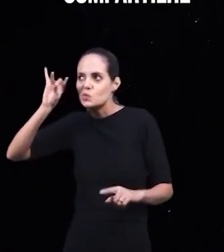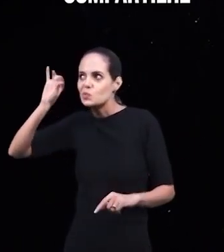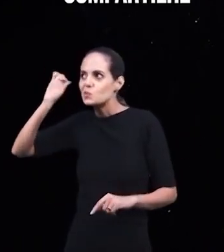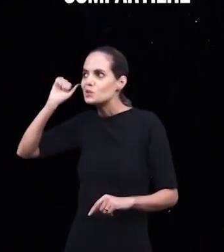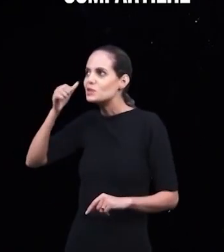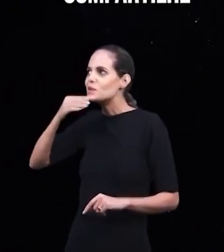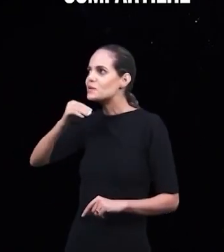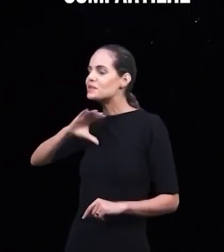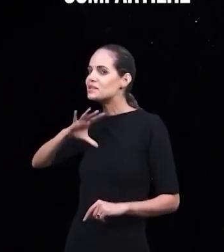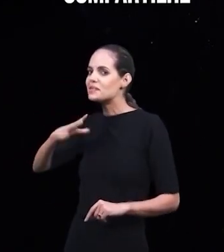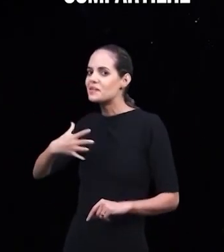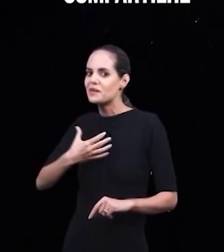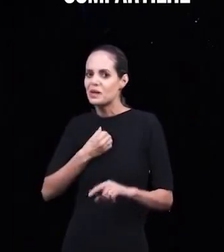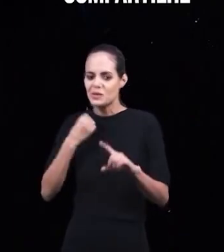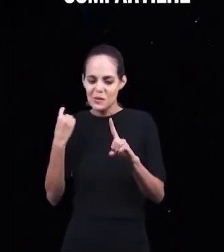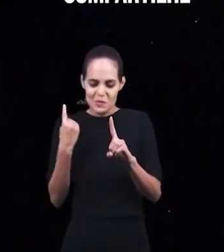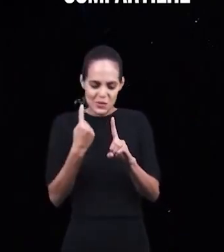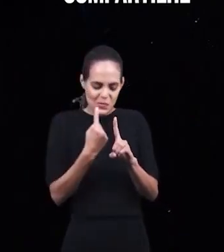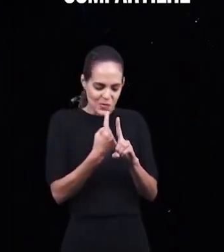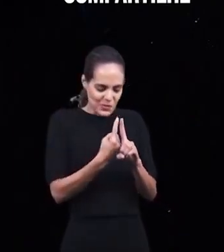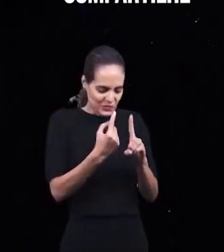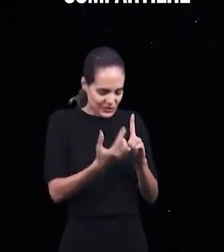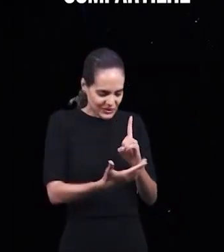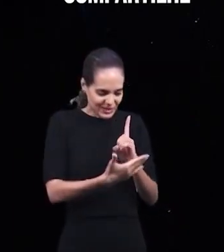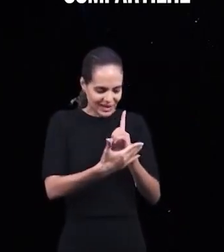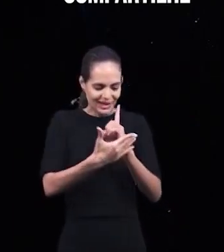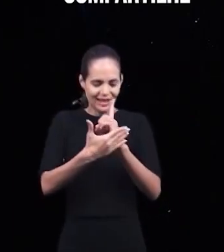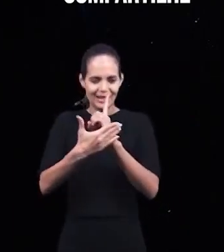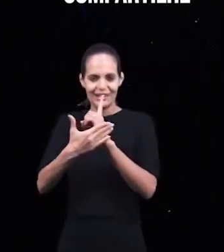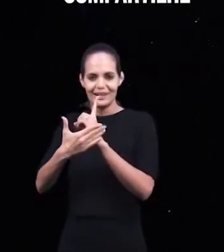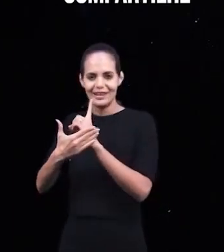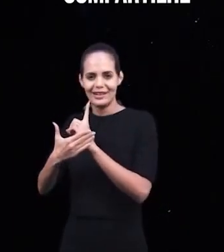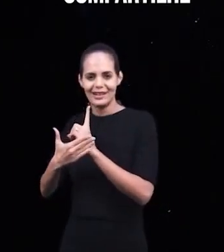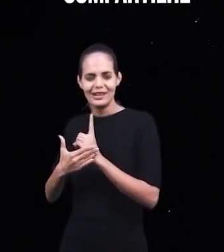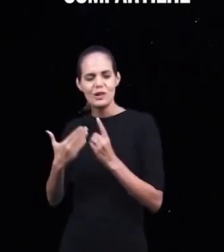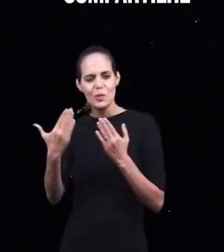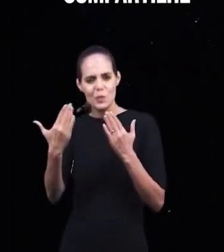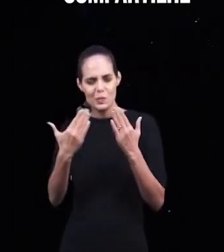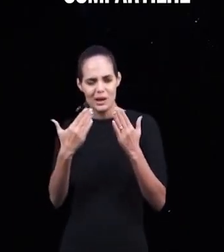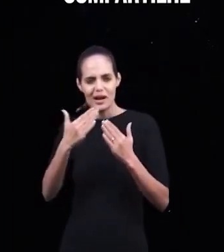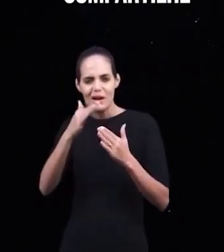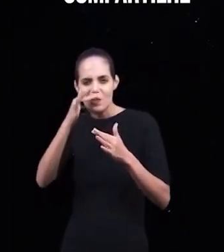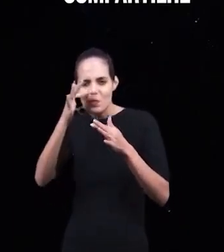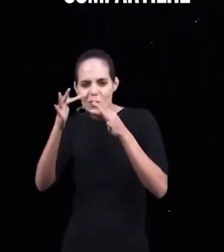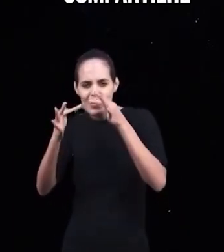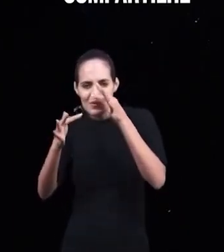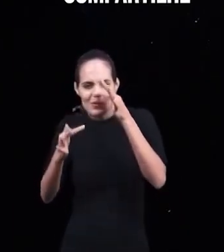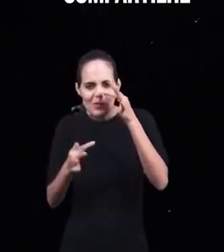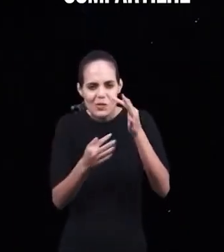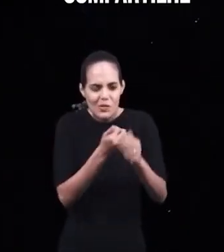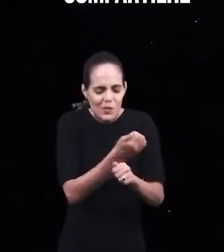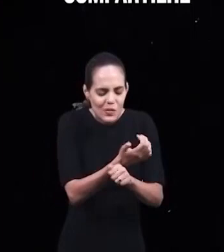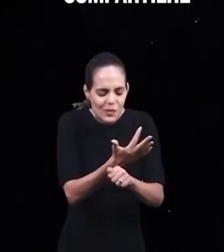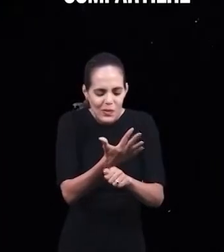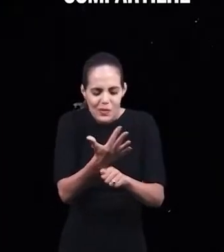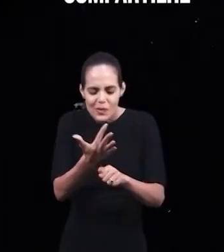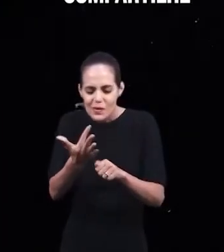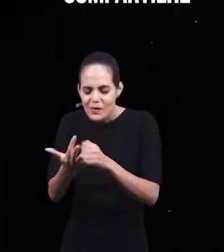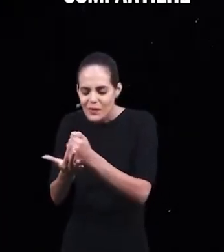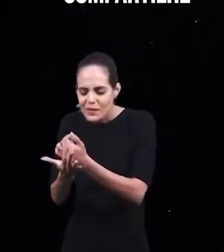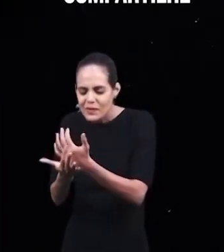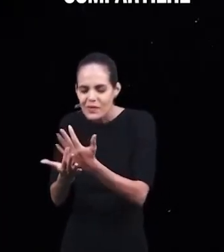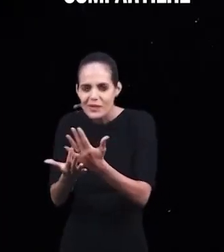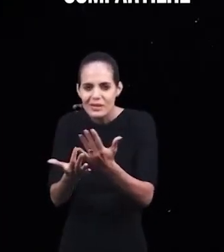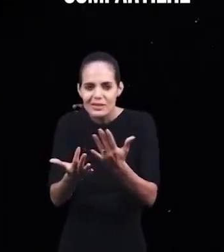Salvador me achou, tal como a flor que no jardim